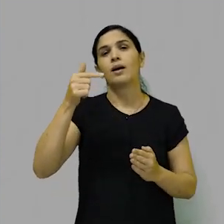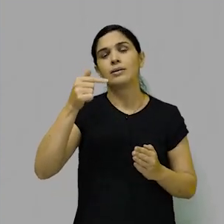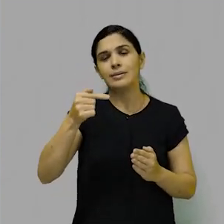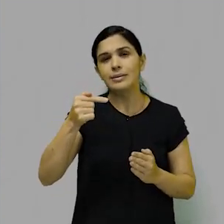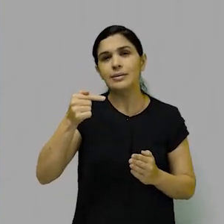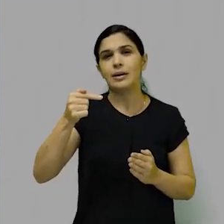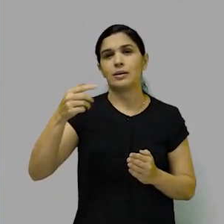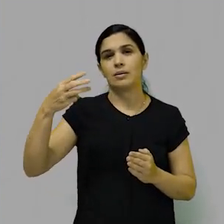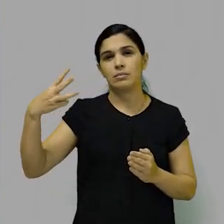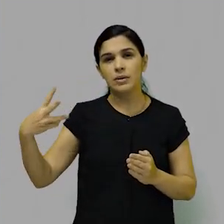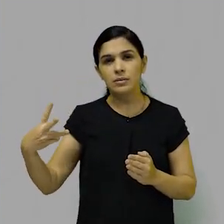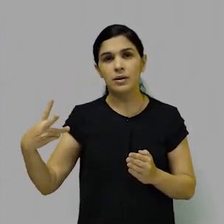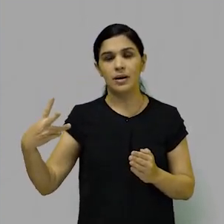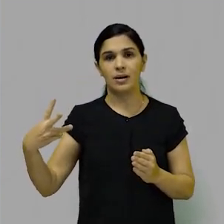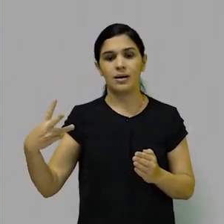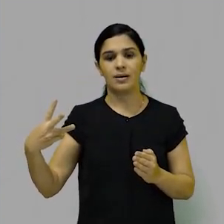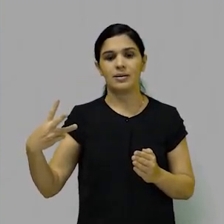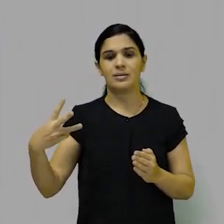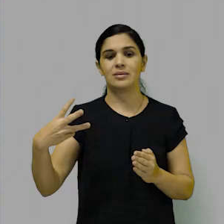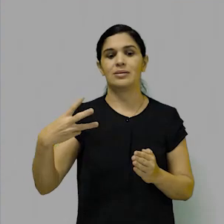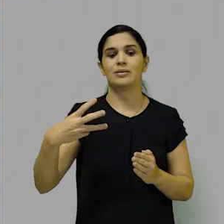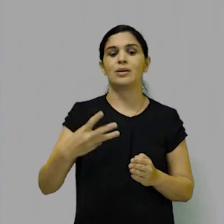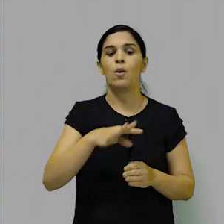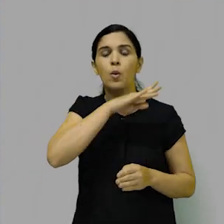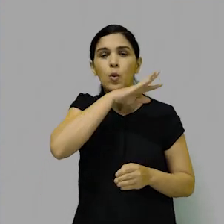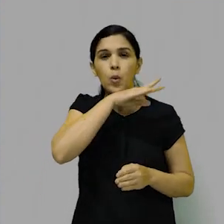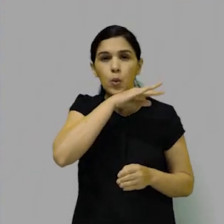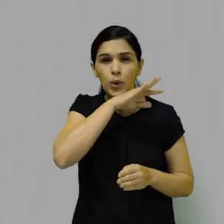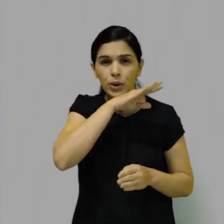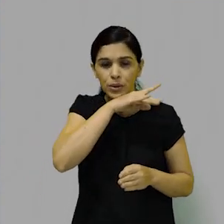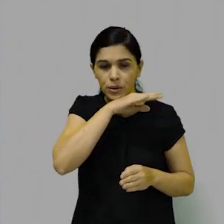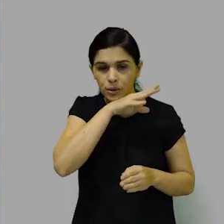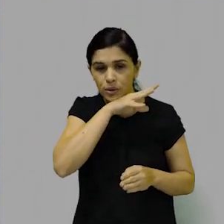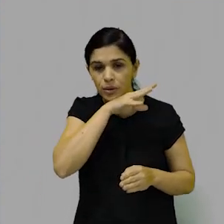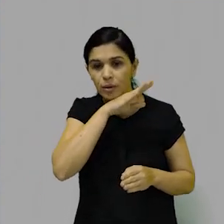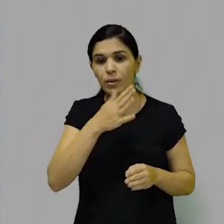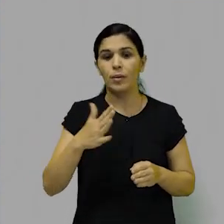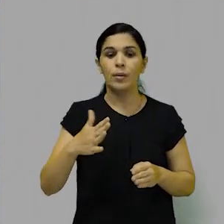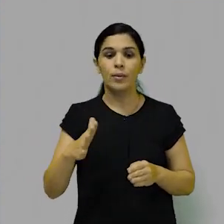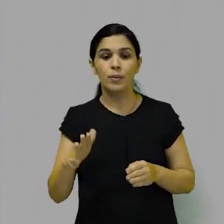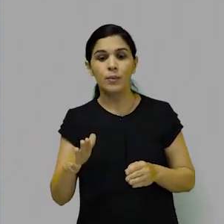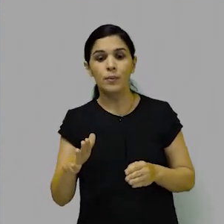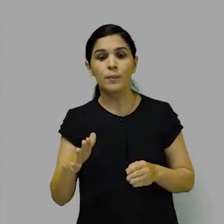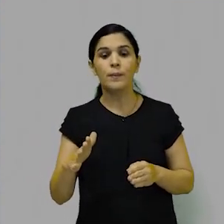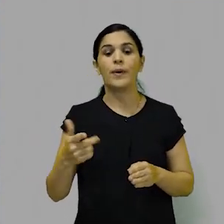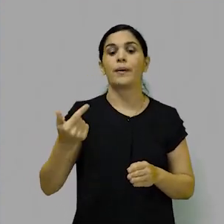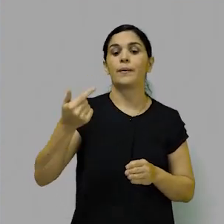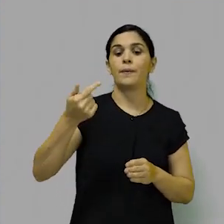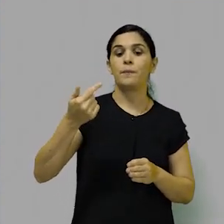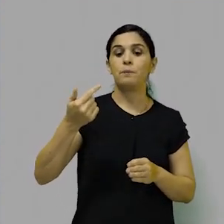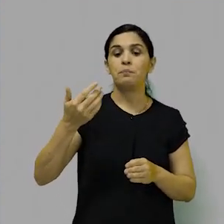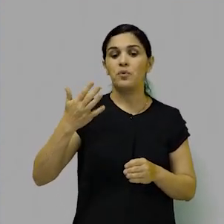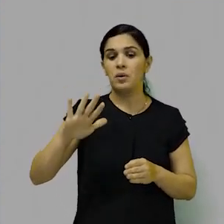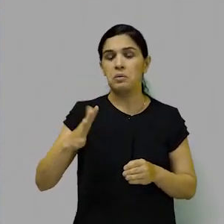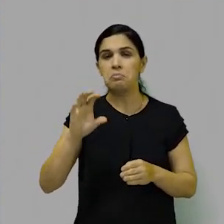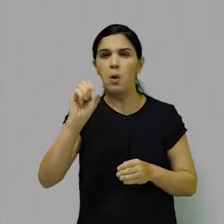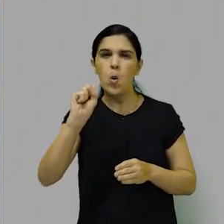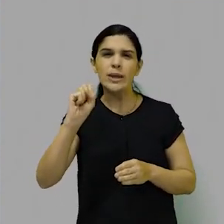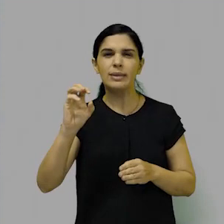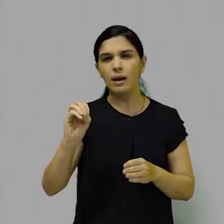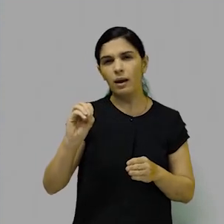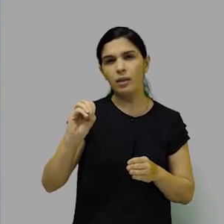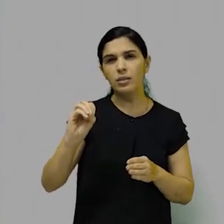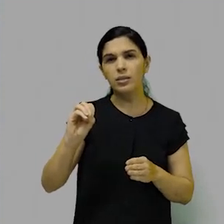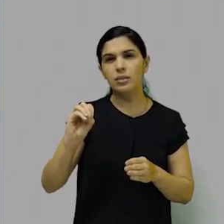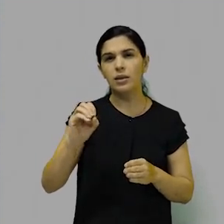74 a 81. Ruim, acima de 82 batimentos por minuto. Então, percebam que quanto maior a